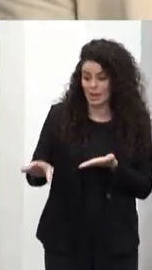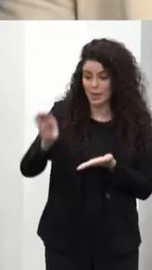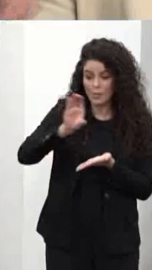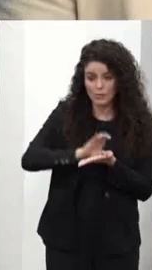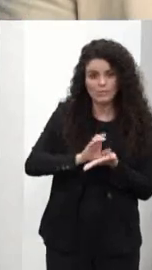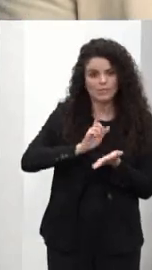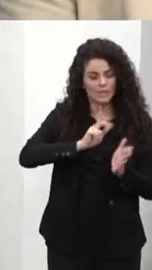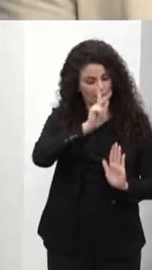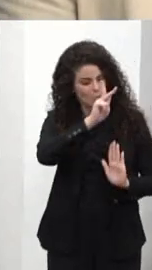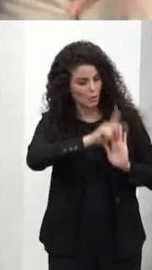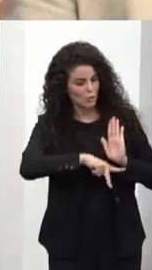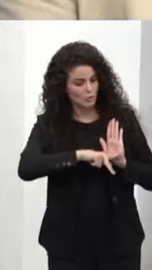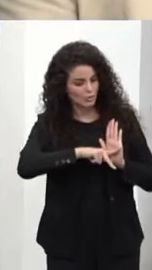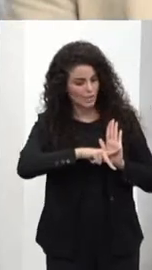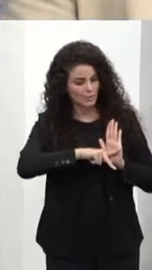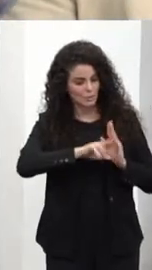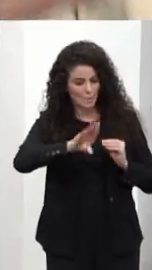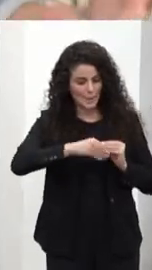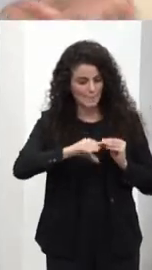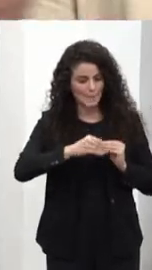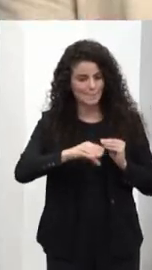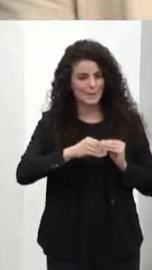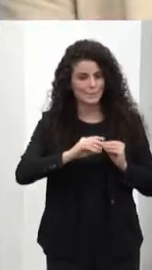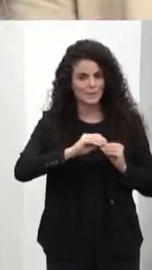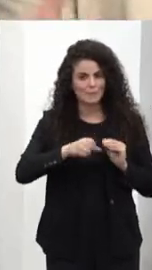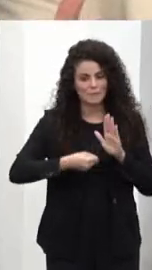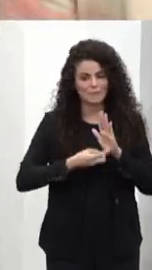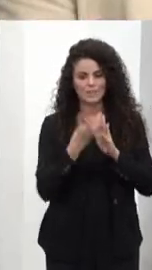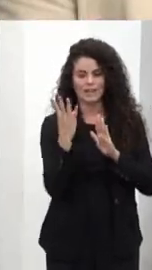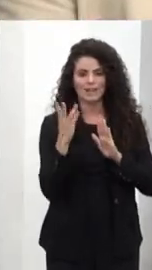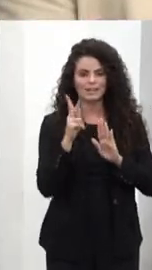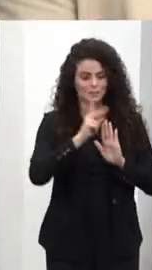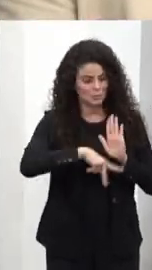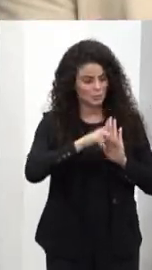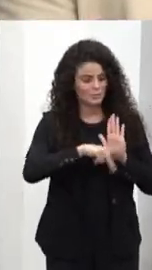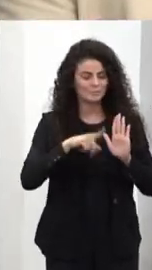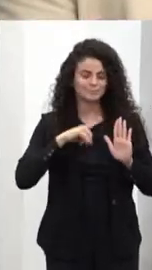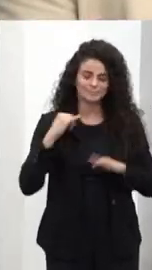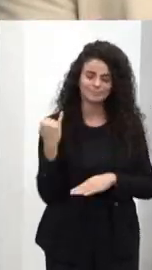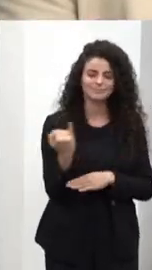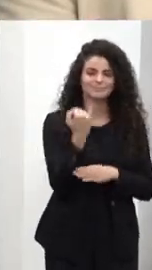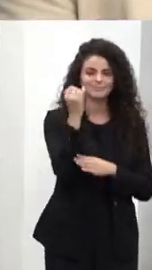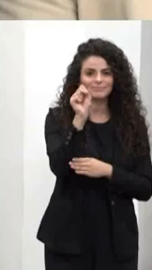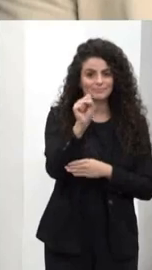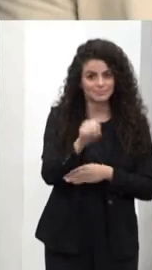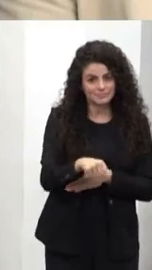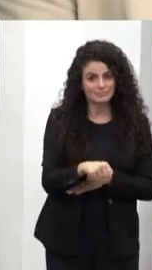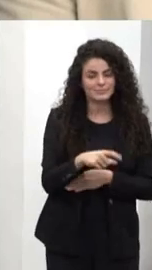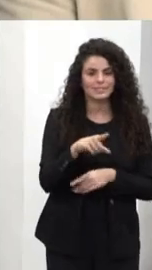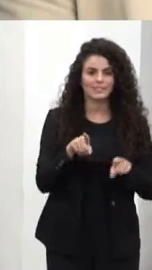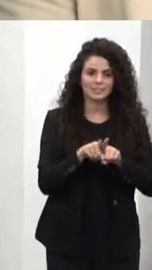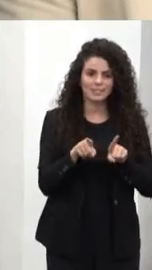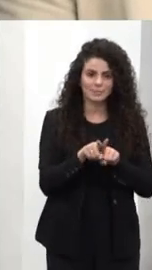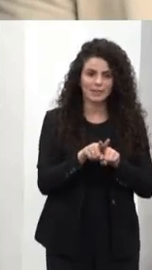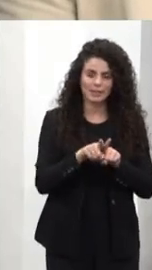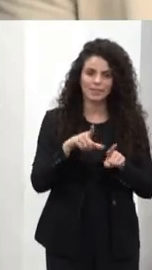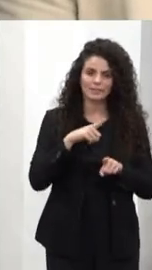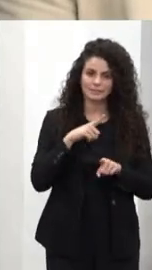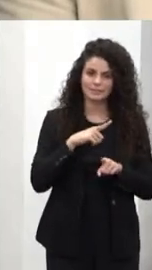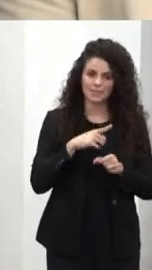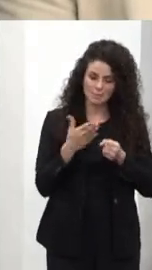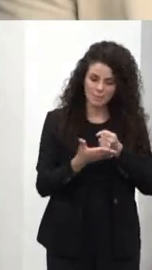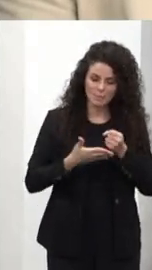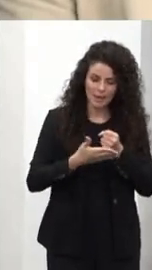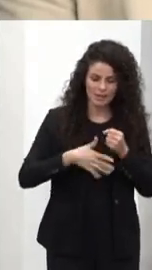projetos a mais além né Para a gente mostrar que a cultura tem importância e tem prioridade no âmbito Municipal